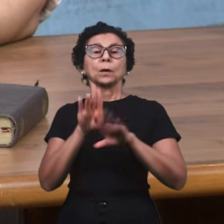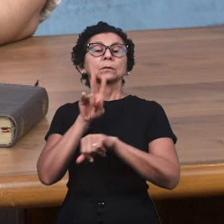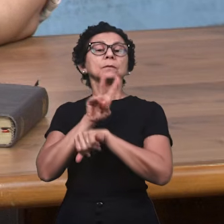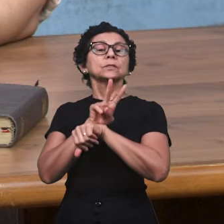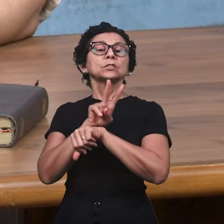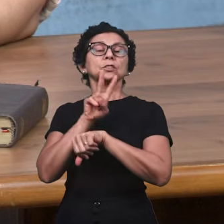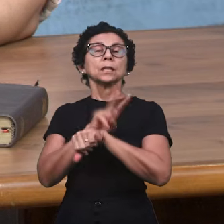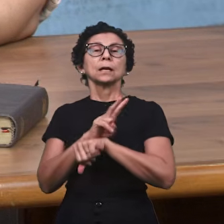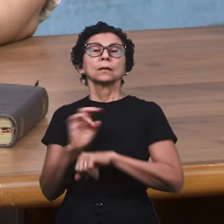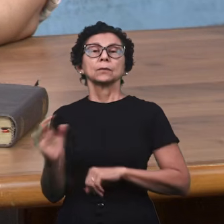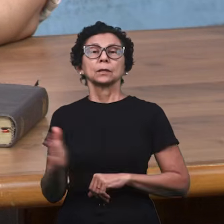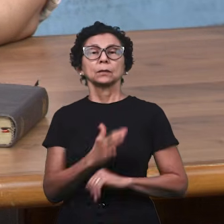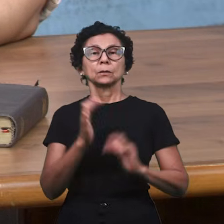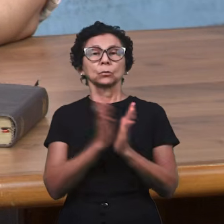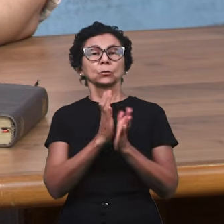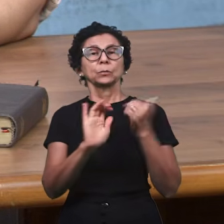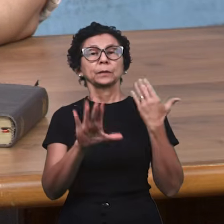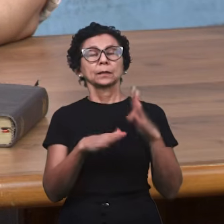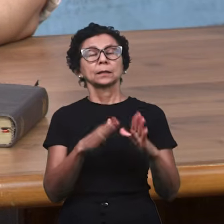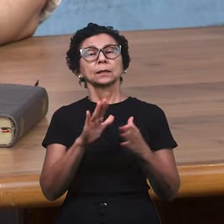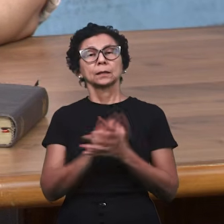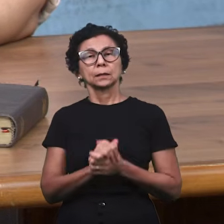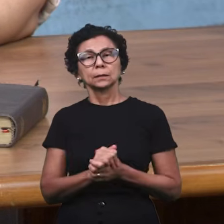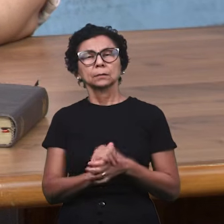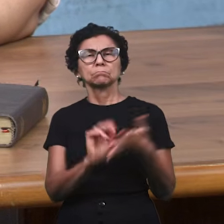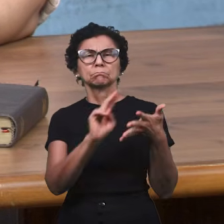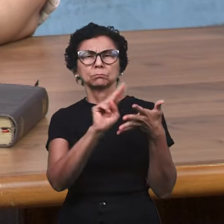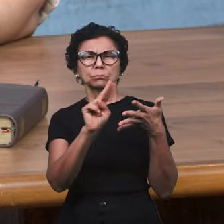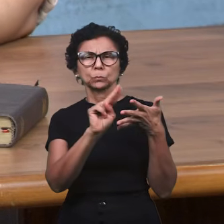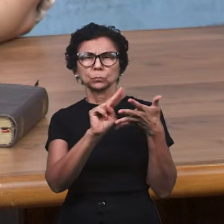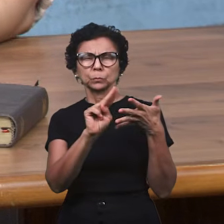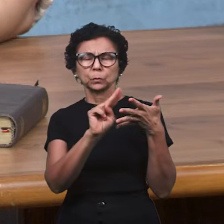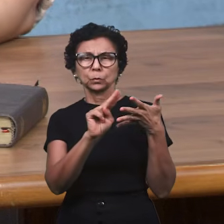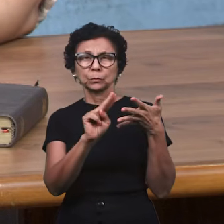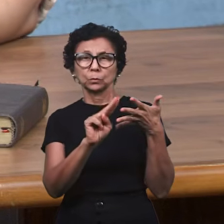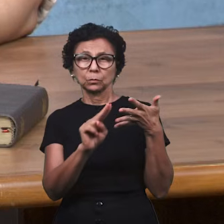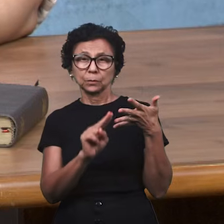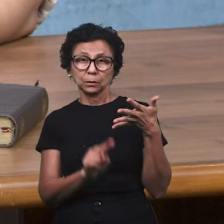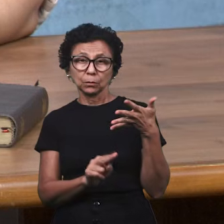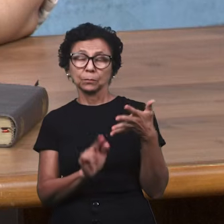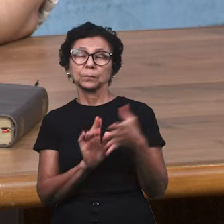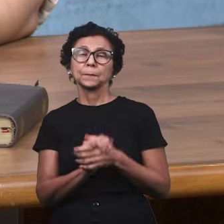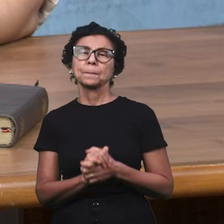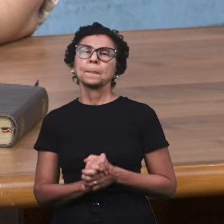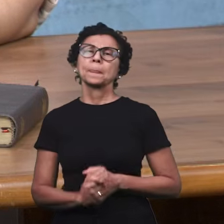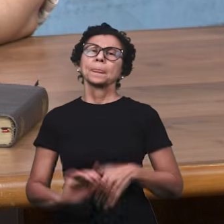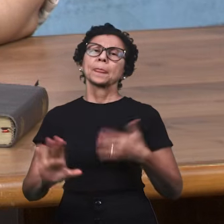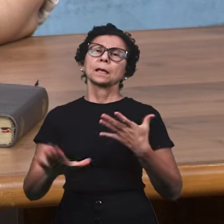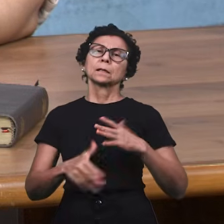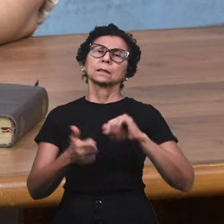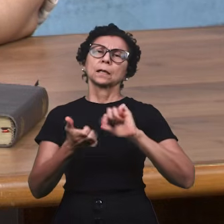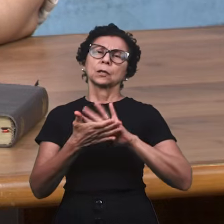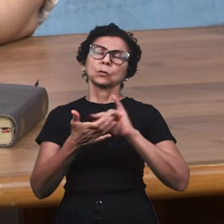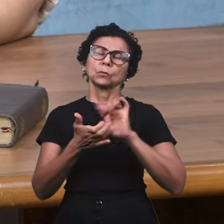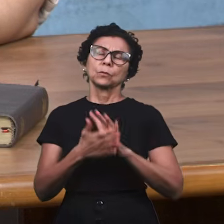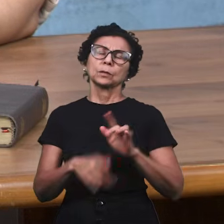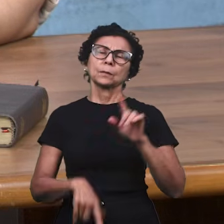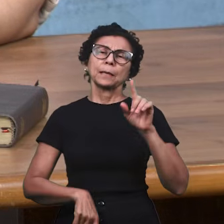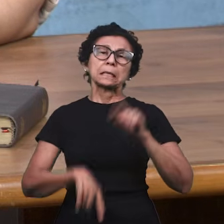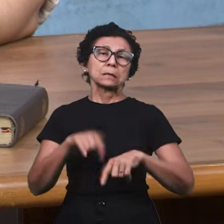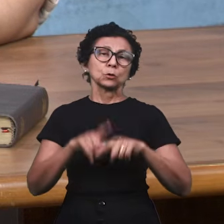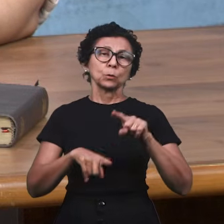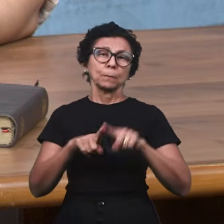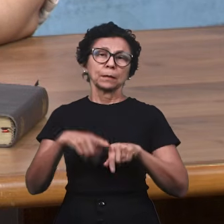cantores Emã, Asaf e Etã se faziam ouvir com símbolos de metal.